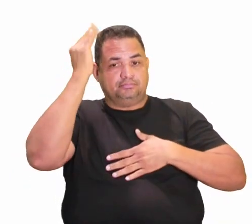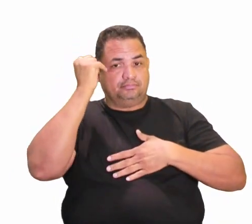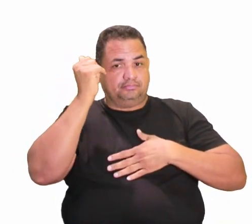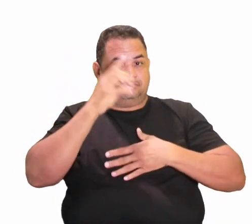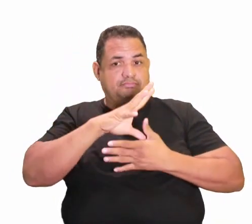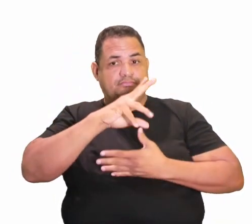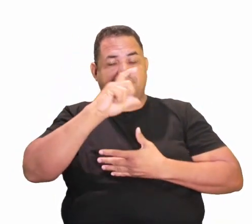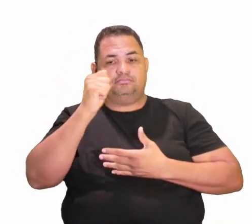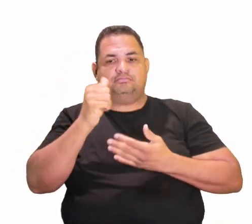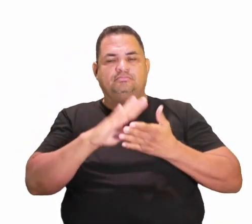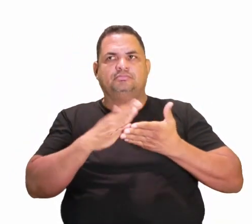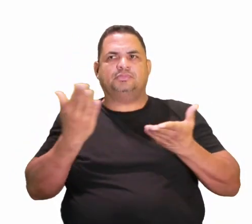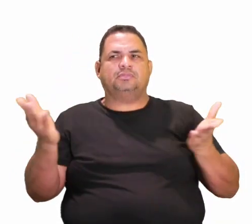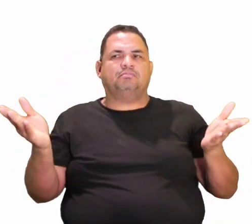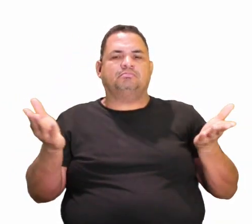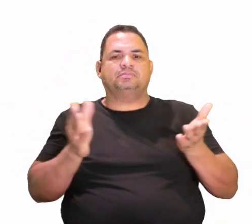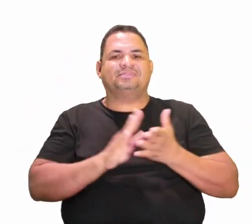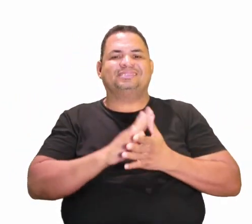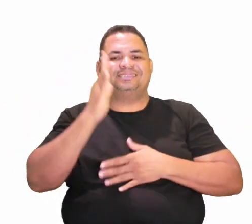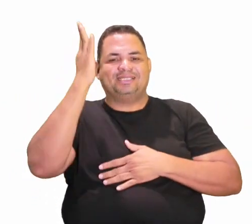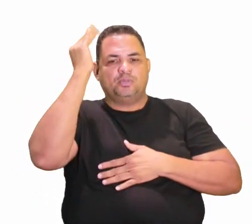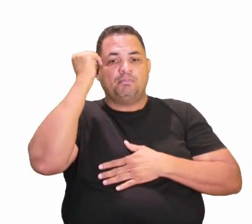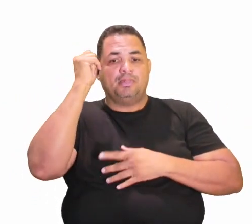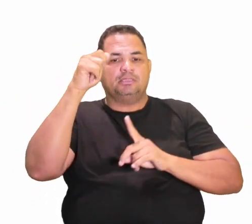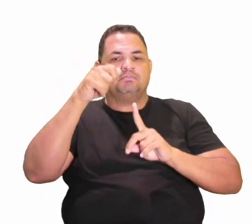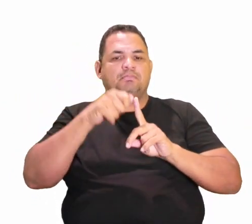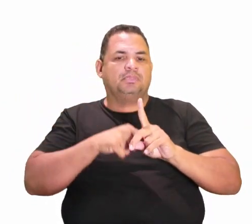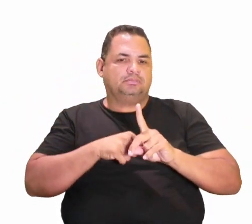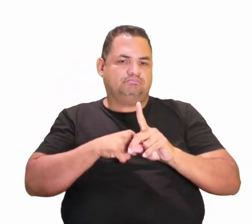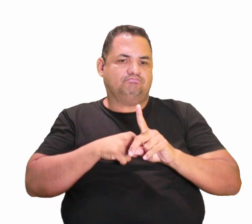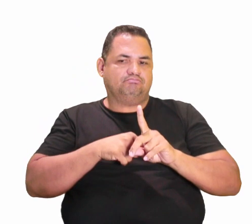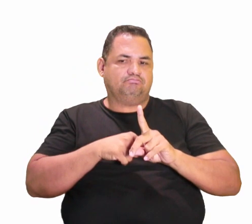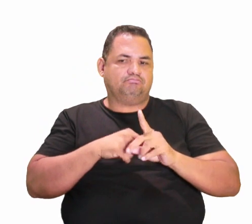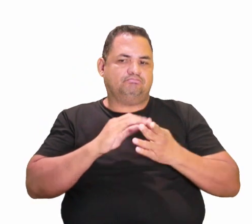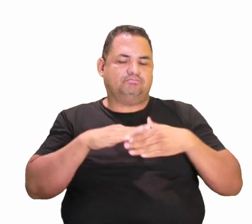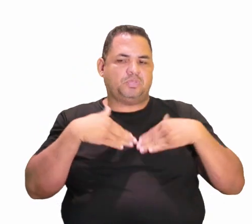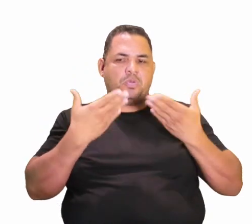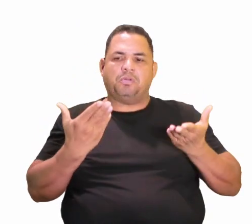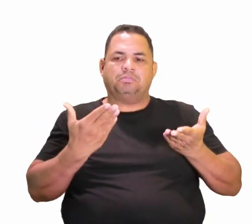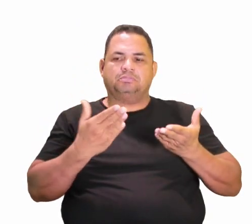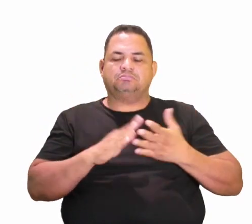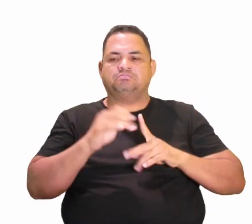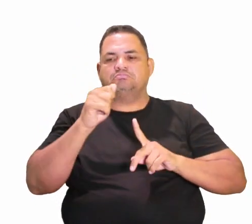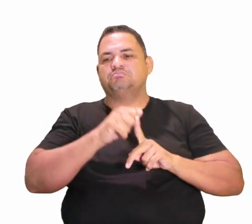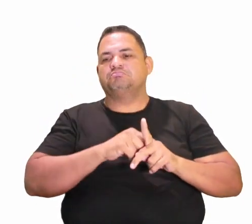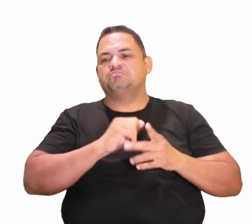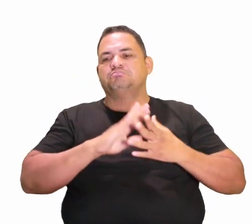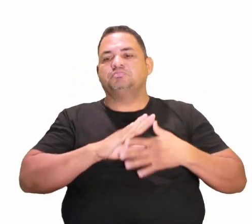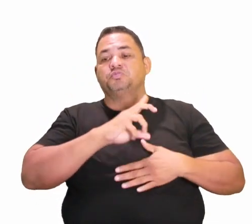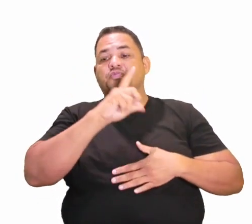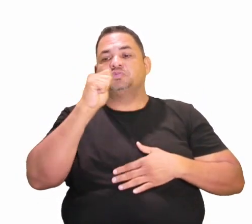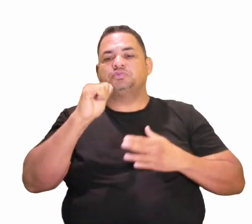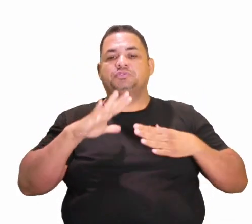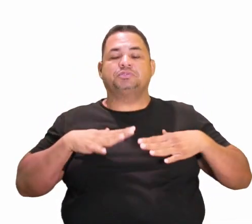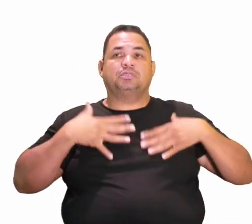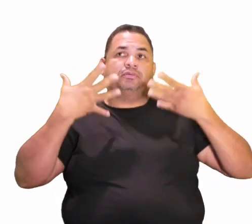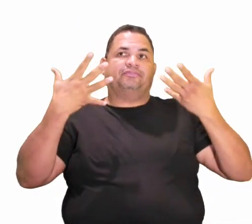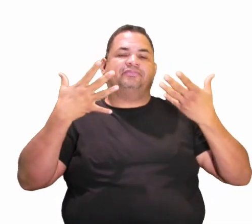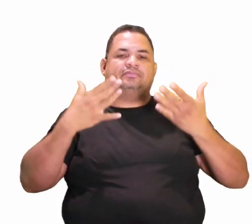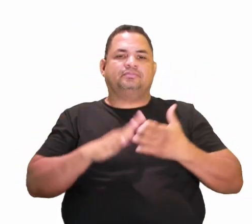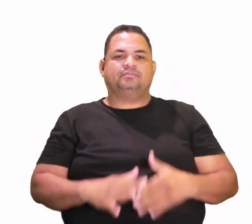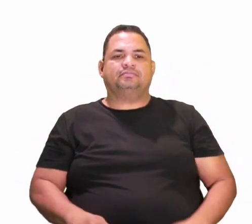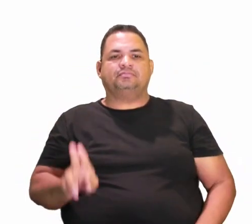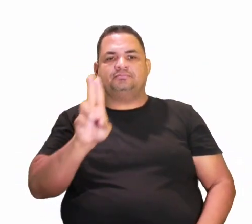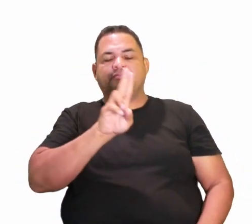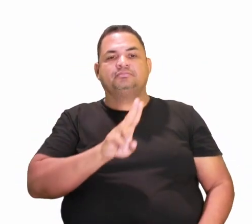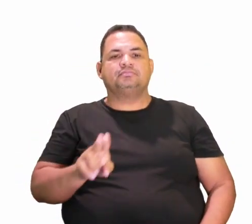né, não a data especificamente, eu quero saber o mês, né, que cai, o mês que cai a tal celebração, eu vou